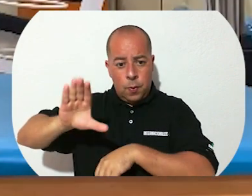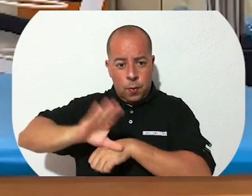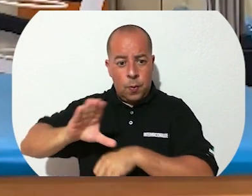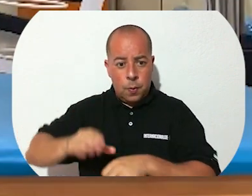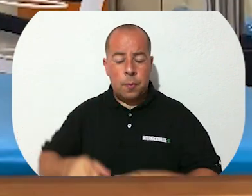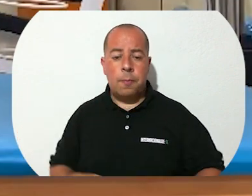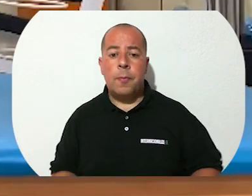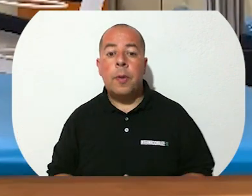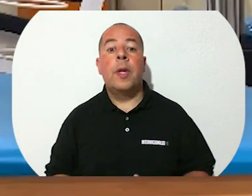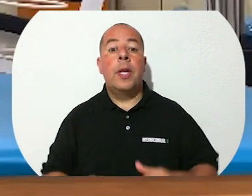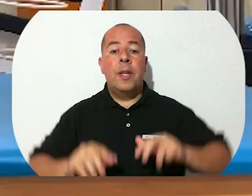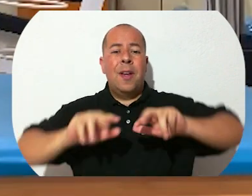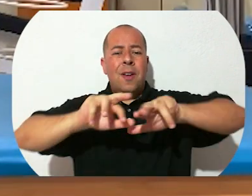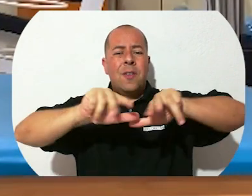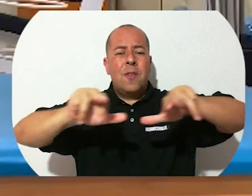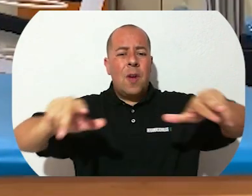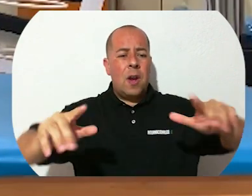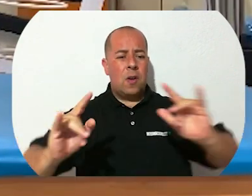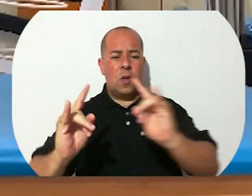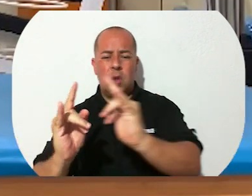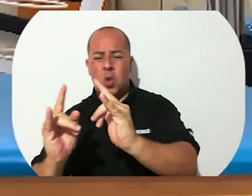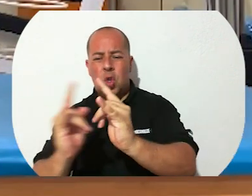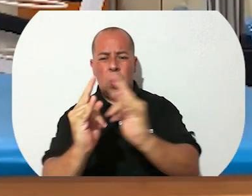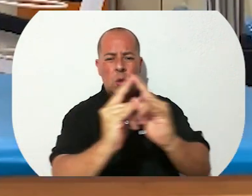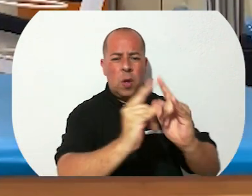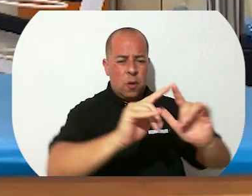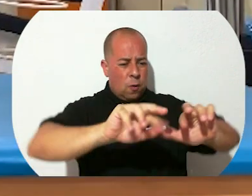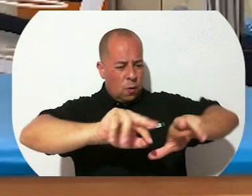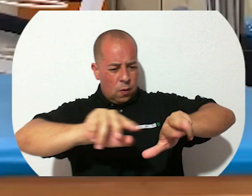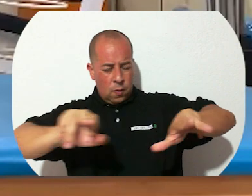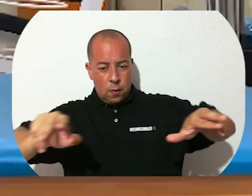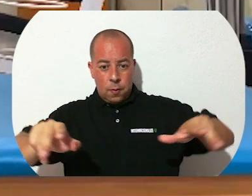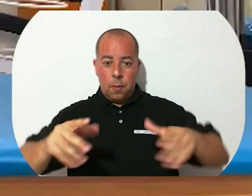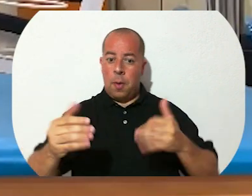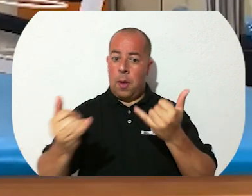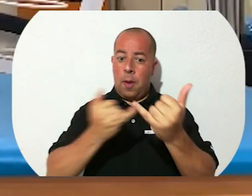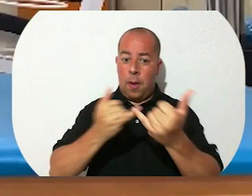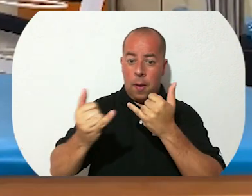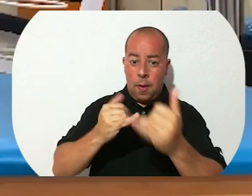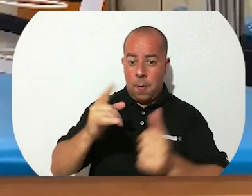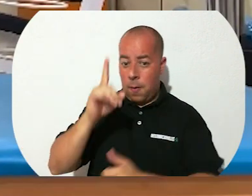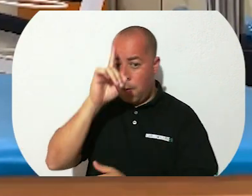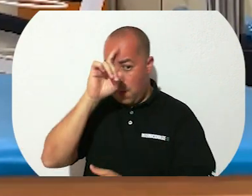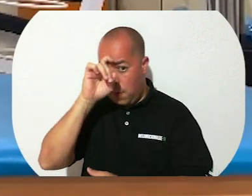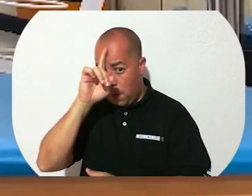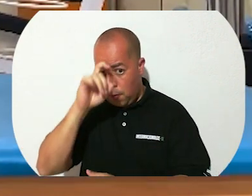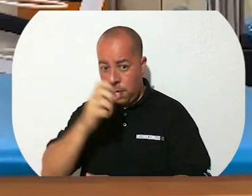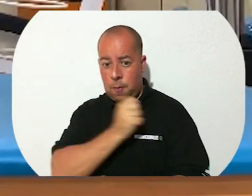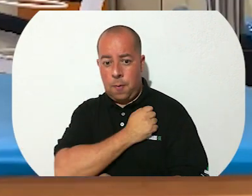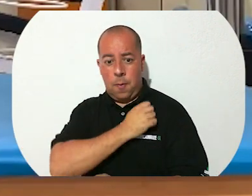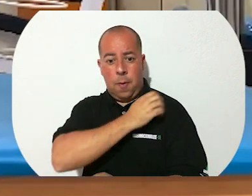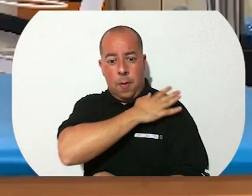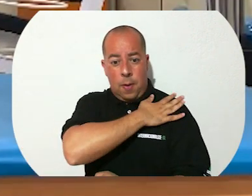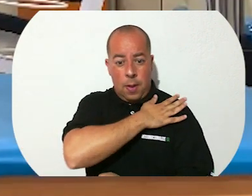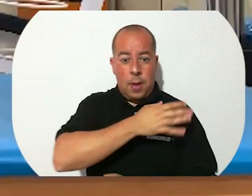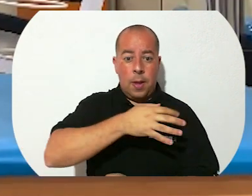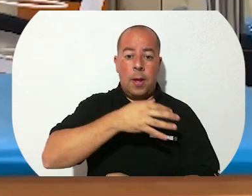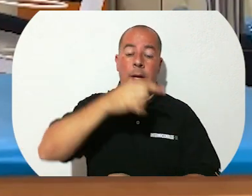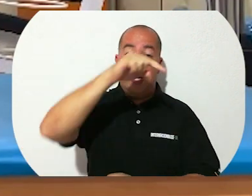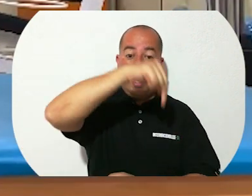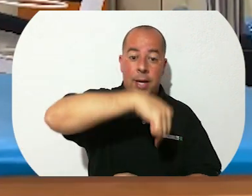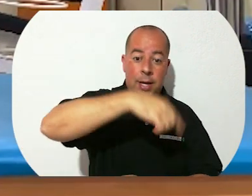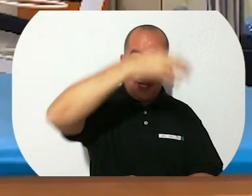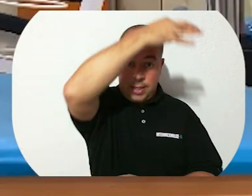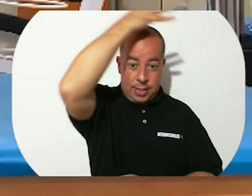curso. Eles acontecem em diversas instituições da cidade, tais como os Hospitais